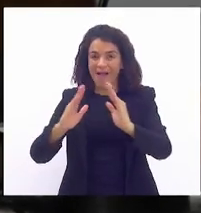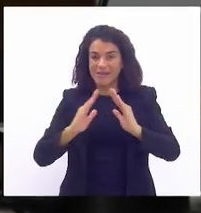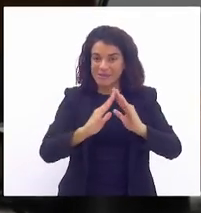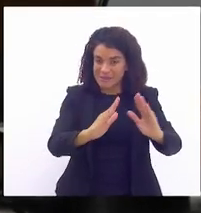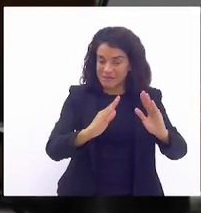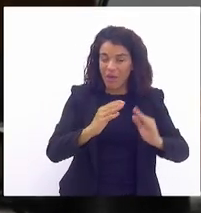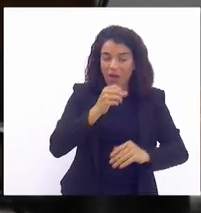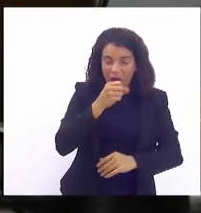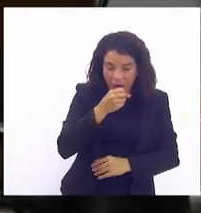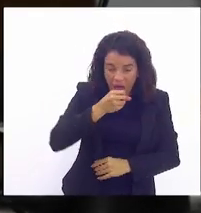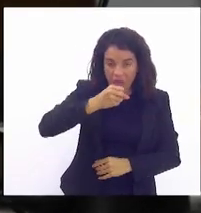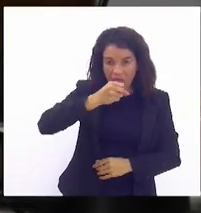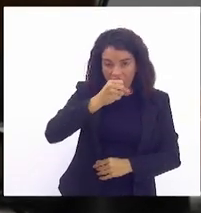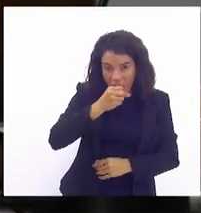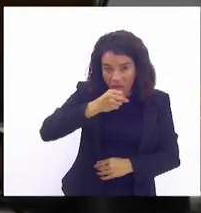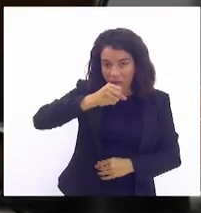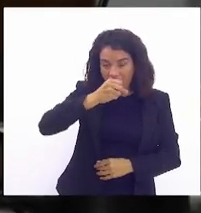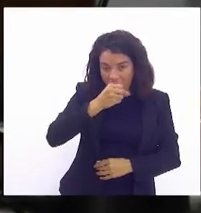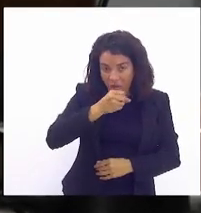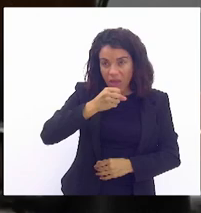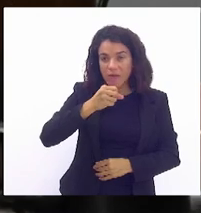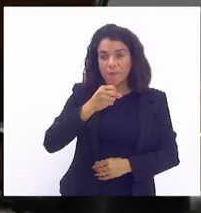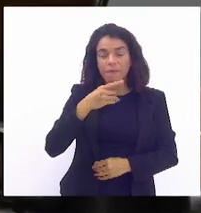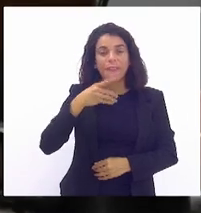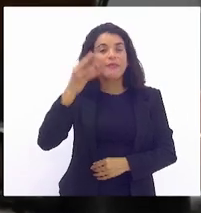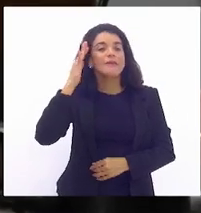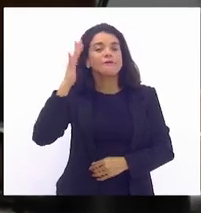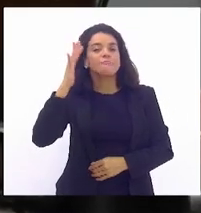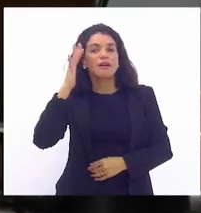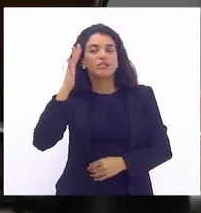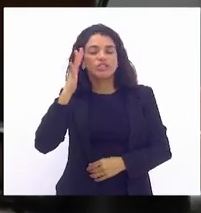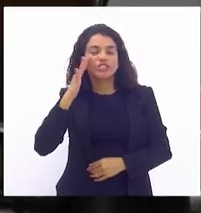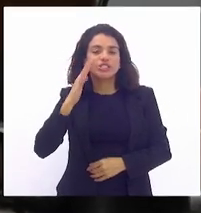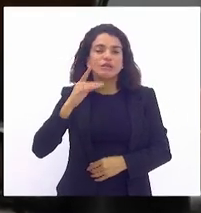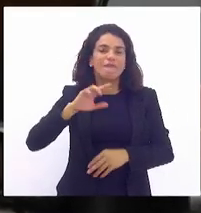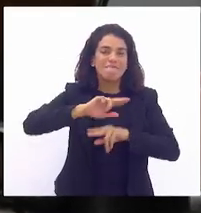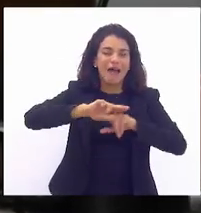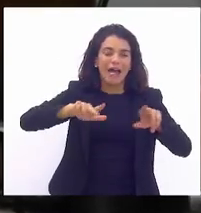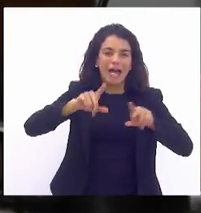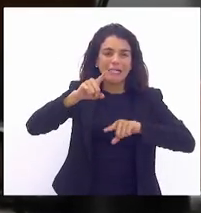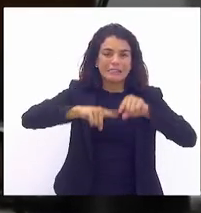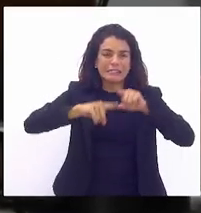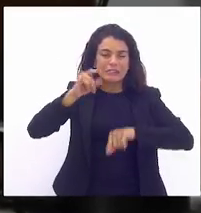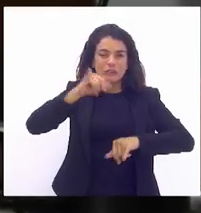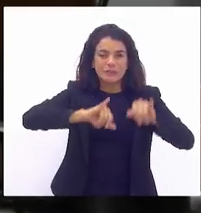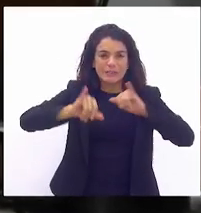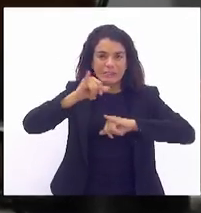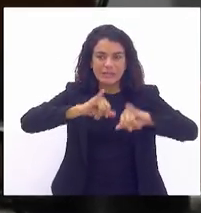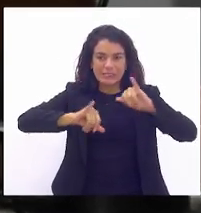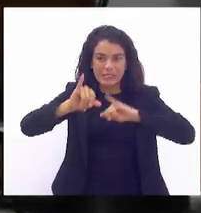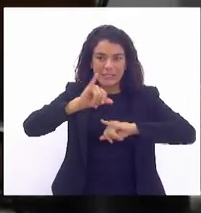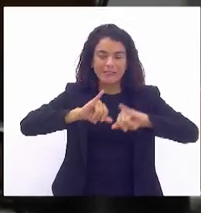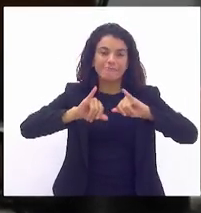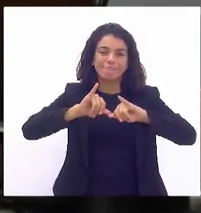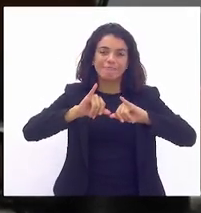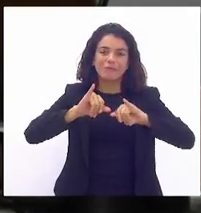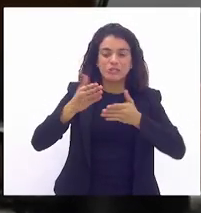imagina resíduos de metais pesados, chumbo, mercúrio, sei lá o que mais tem nesses agregados